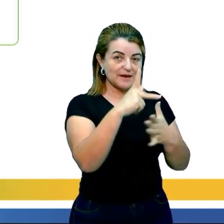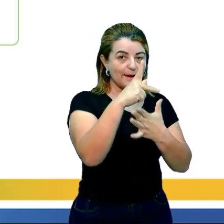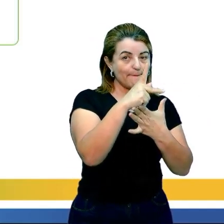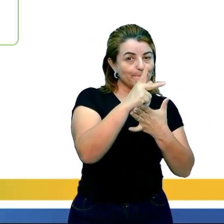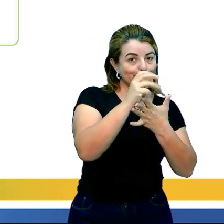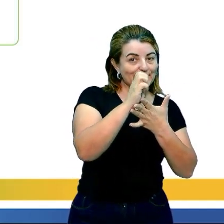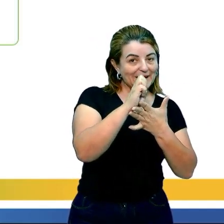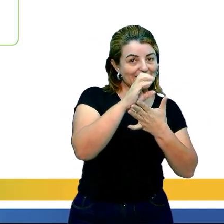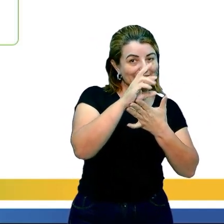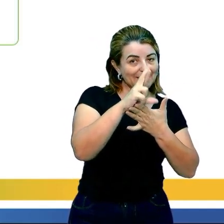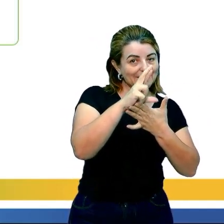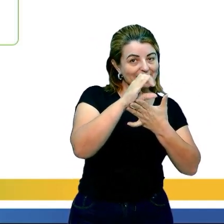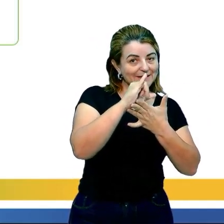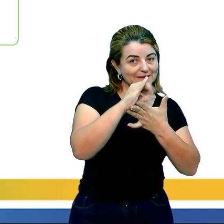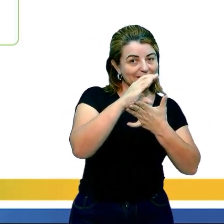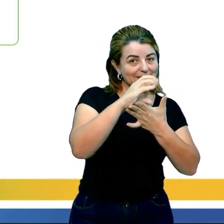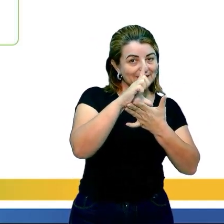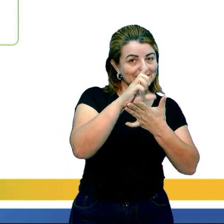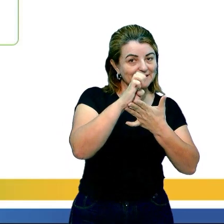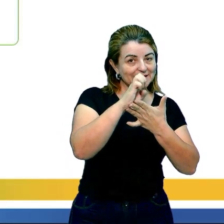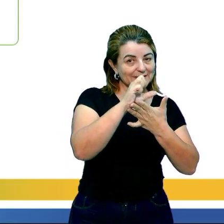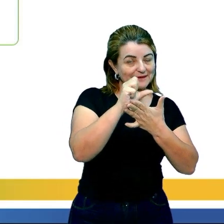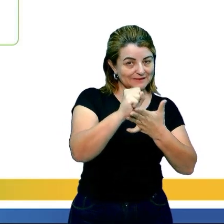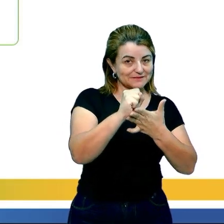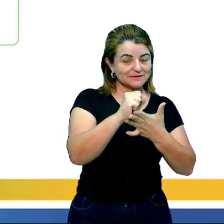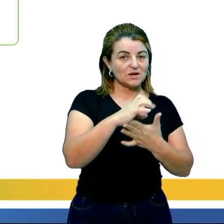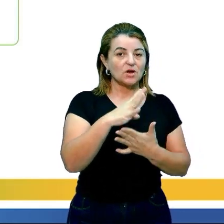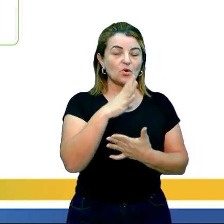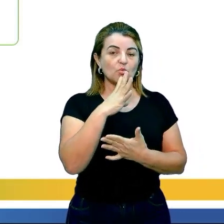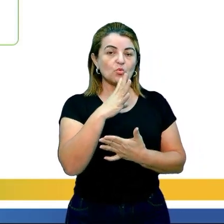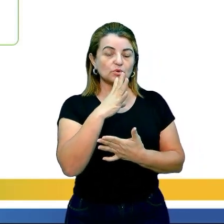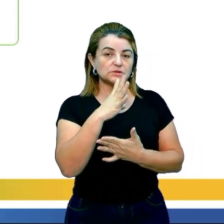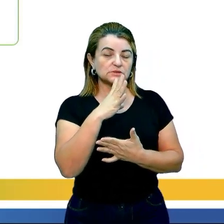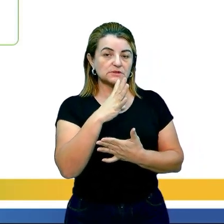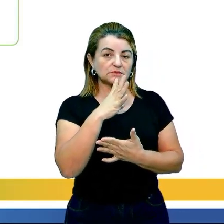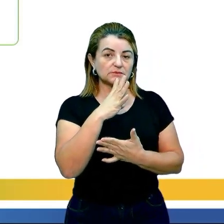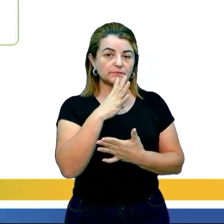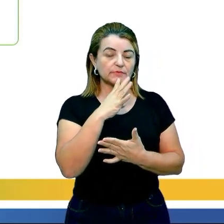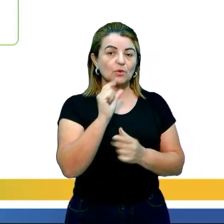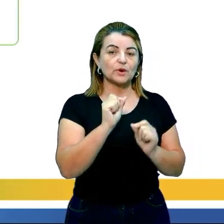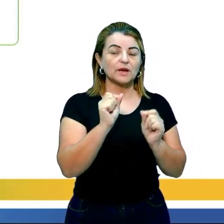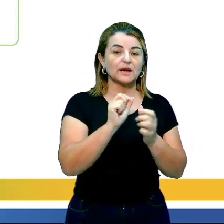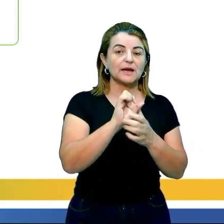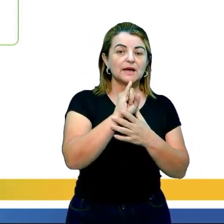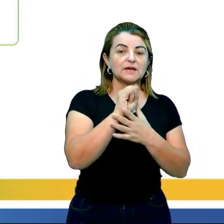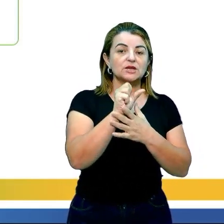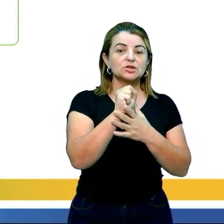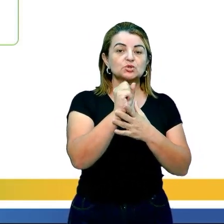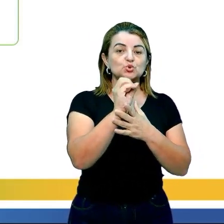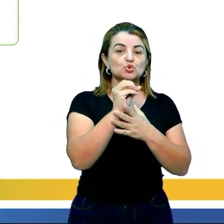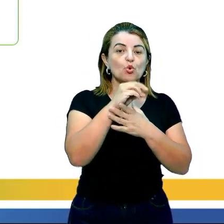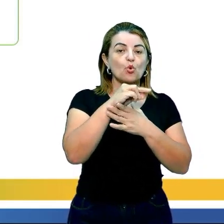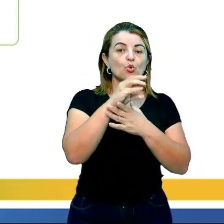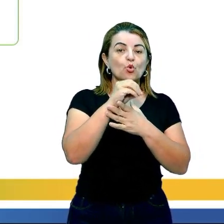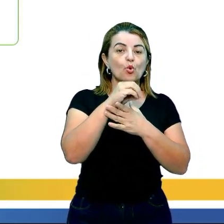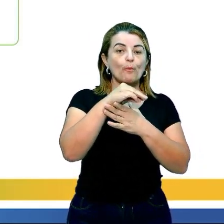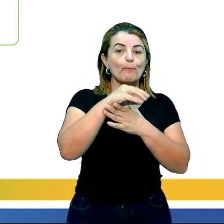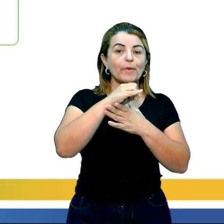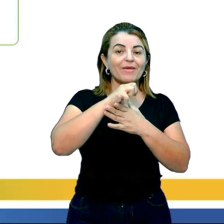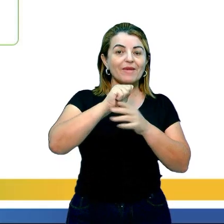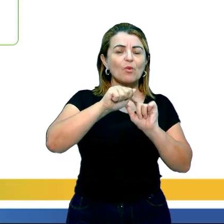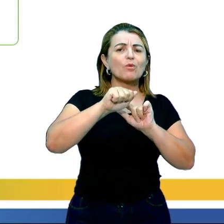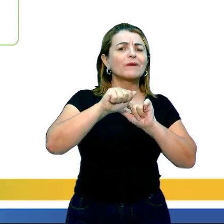Pera que ele vai estabelecer Que nós conhecemos hoje como a isonomia a isonomia é o que